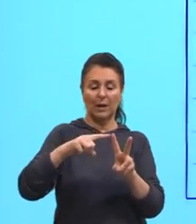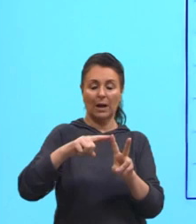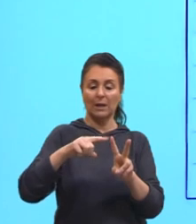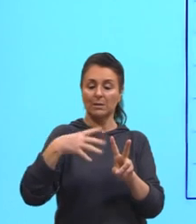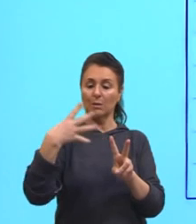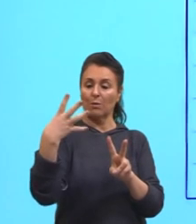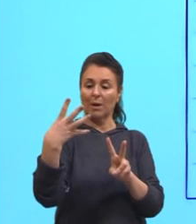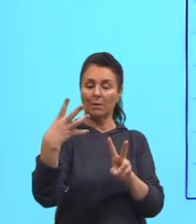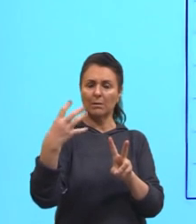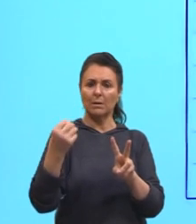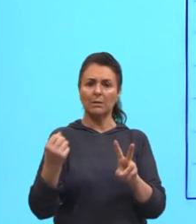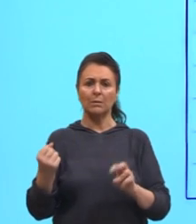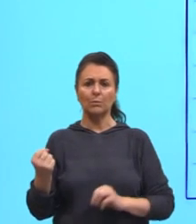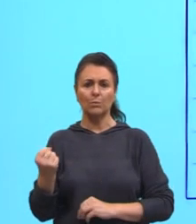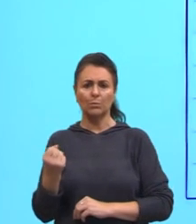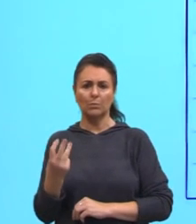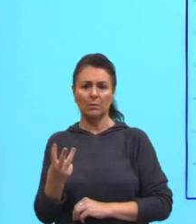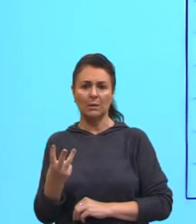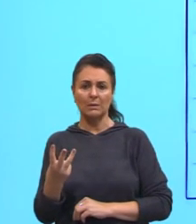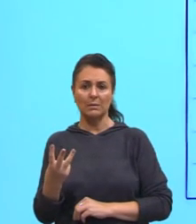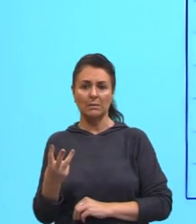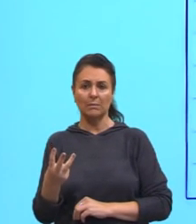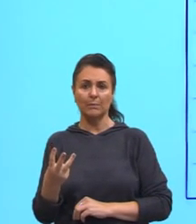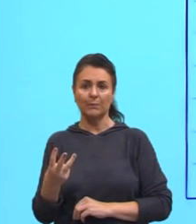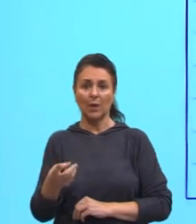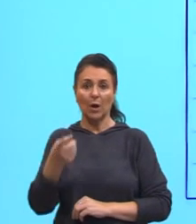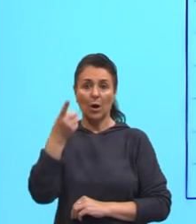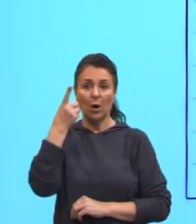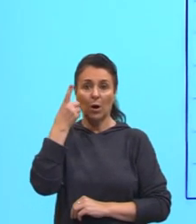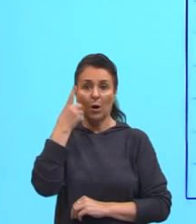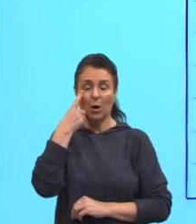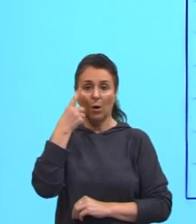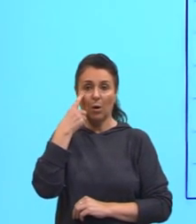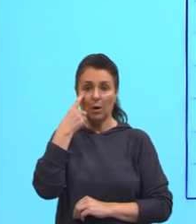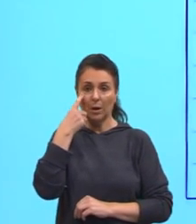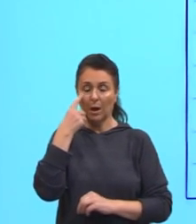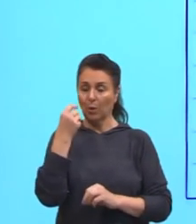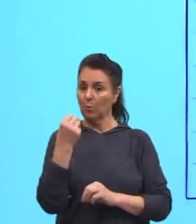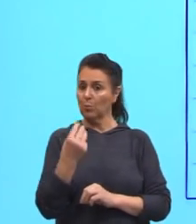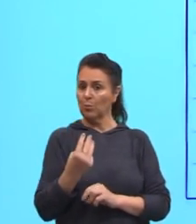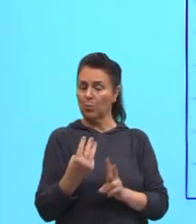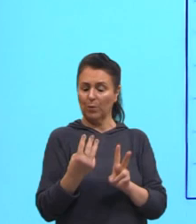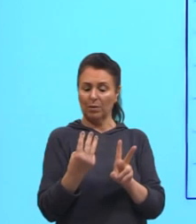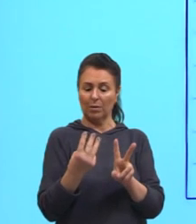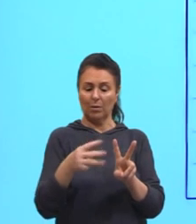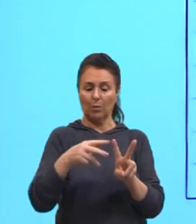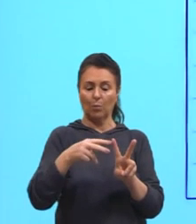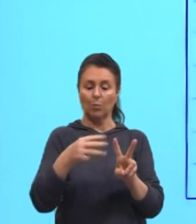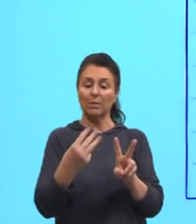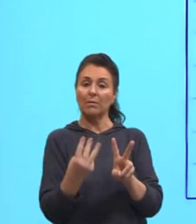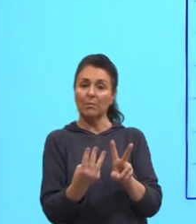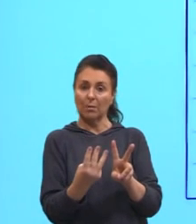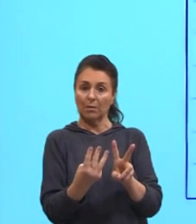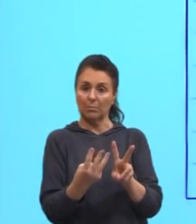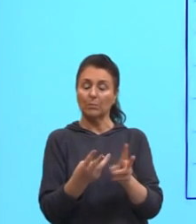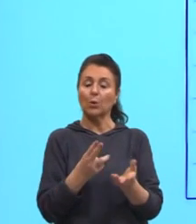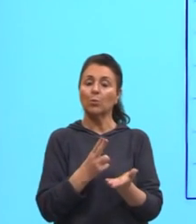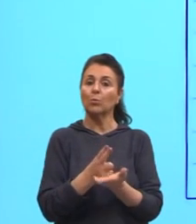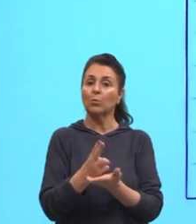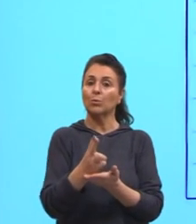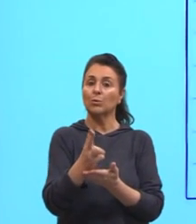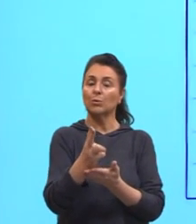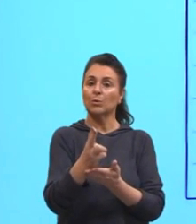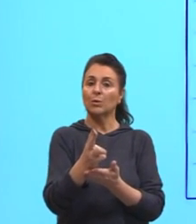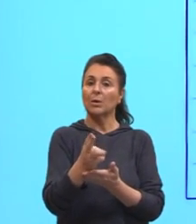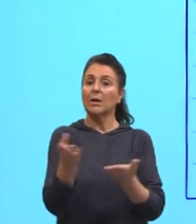de três observa em que o radicando aqui é o três Então nós vamos manter ele e